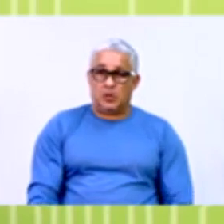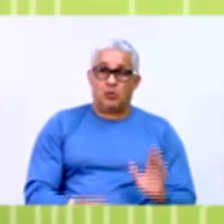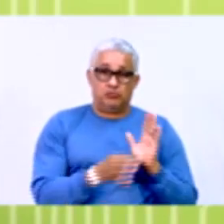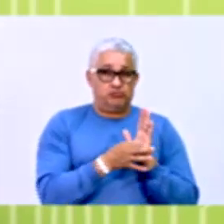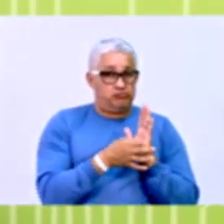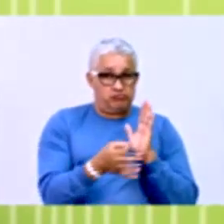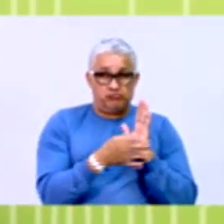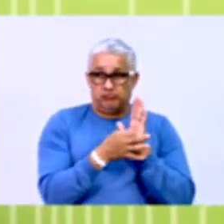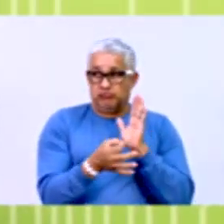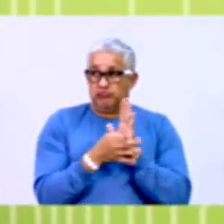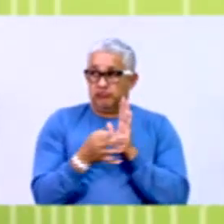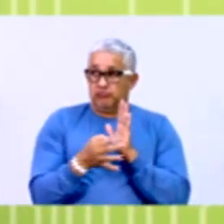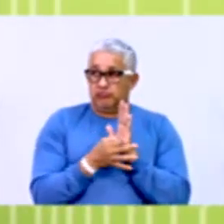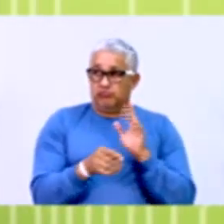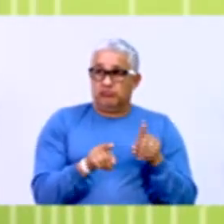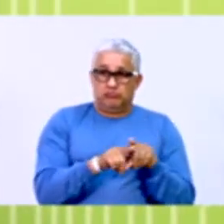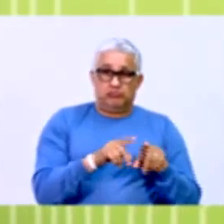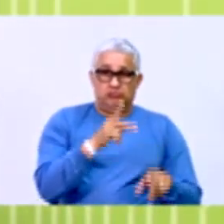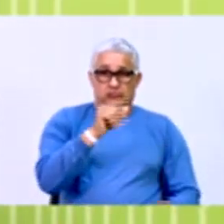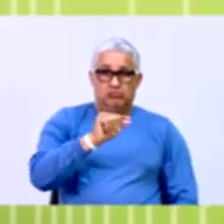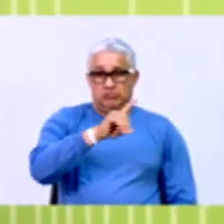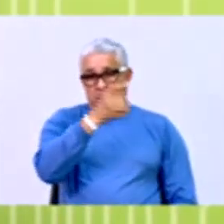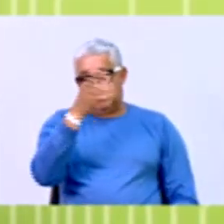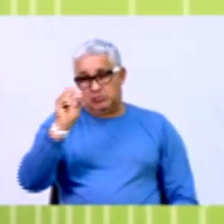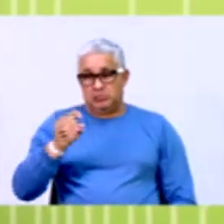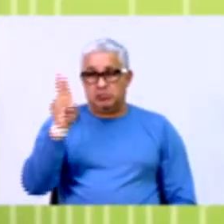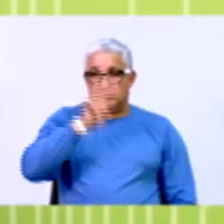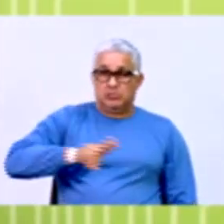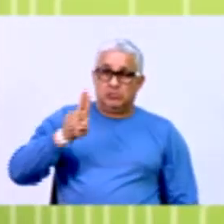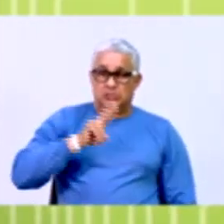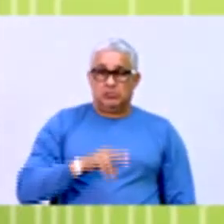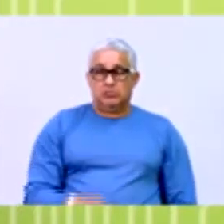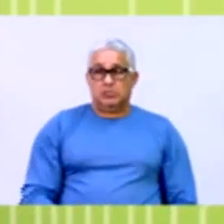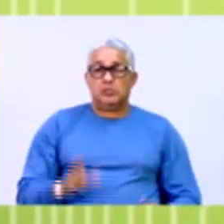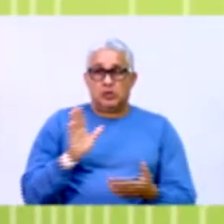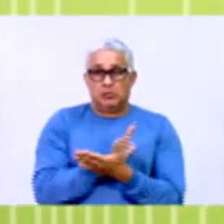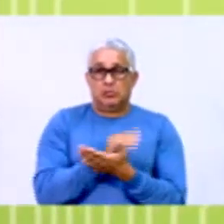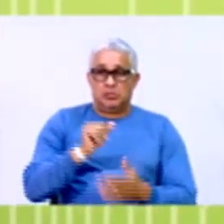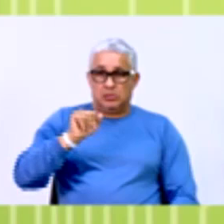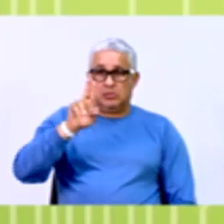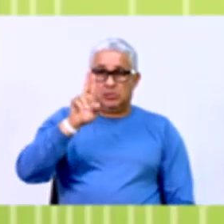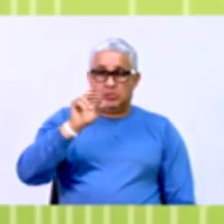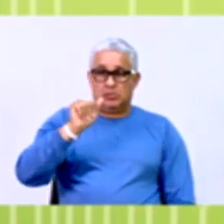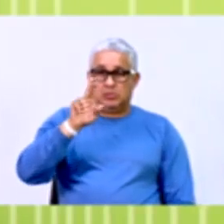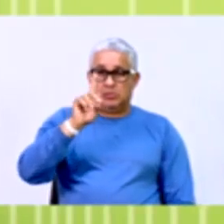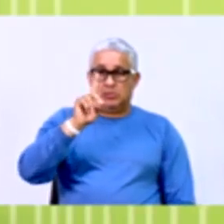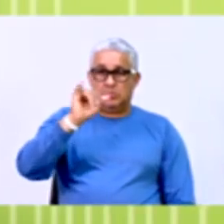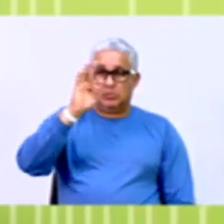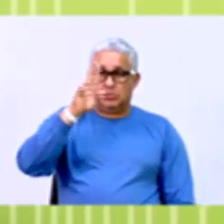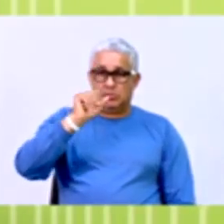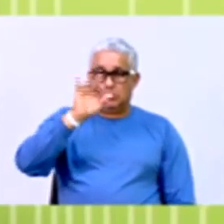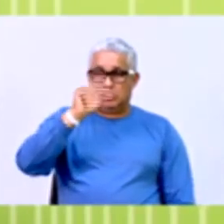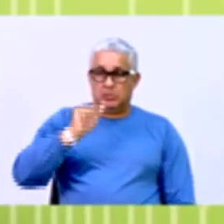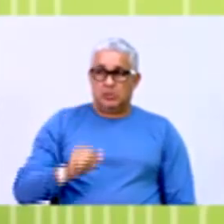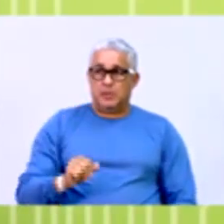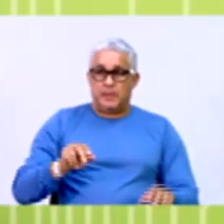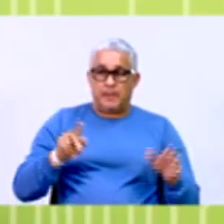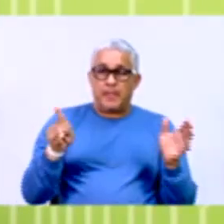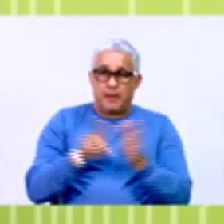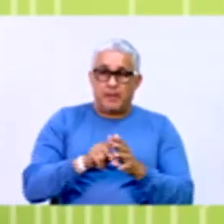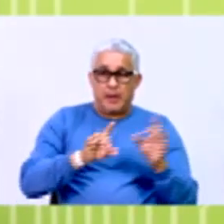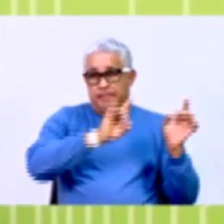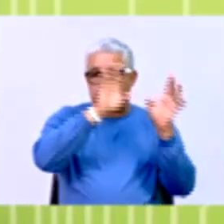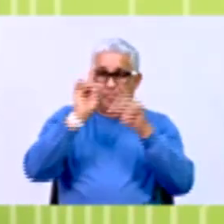sugestões e padrões que são utilizados baseados em auditorias que não são feitas especificamente para a área de